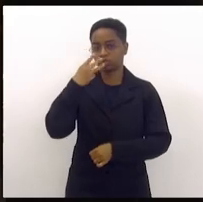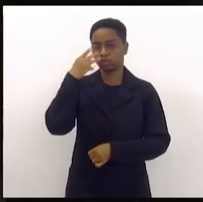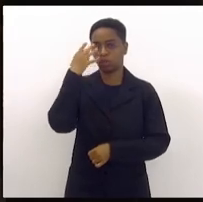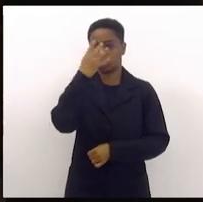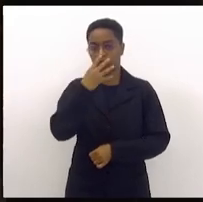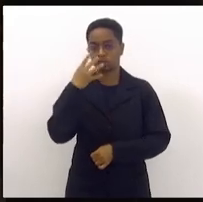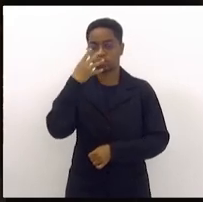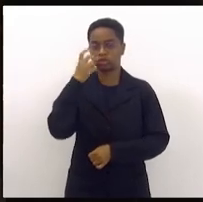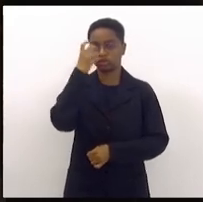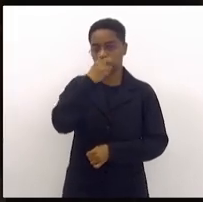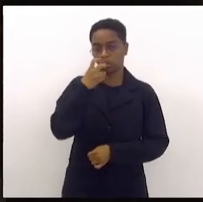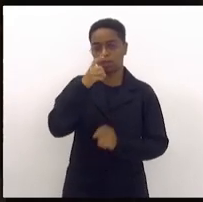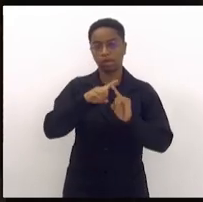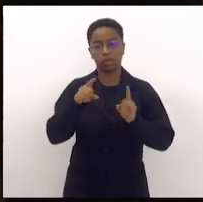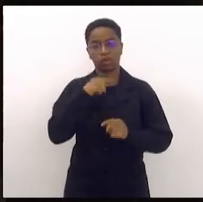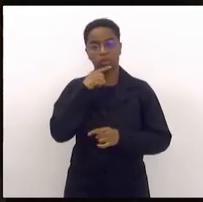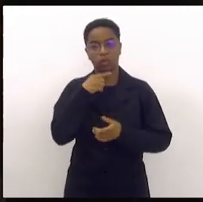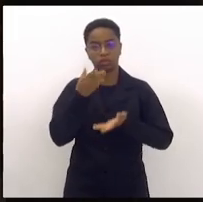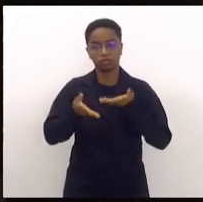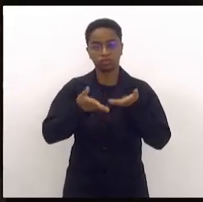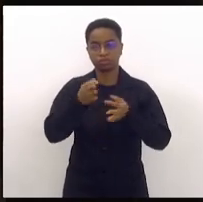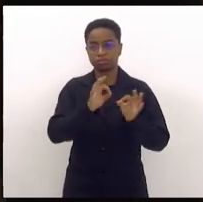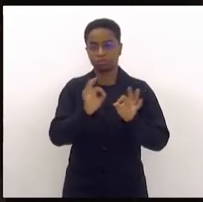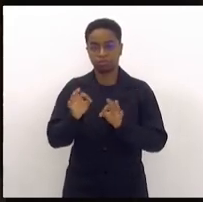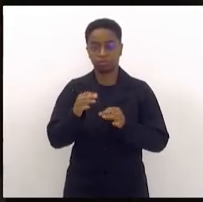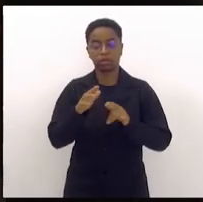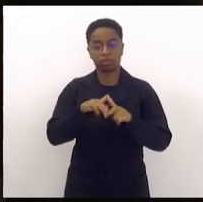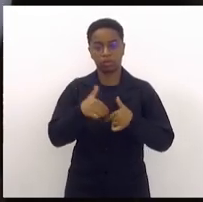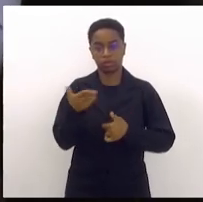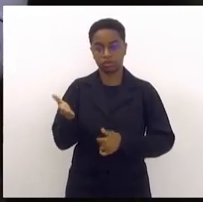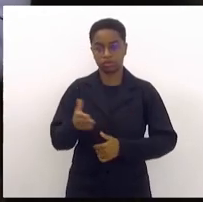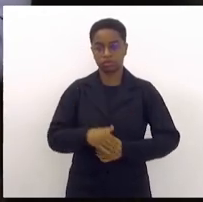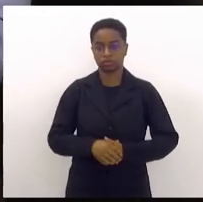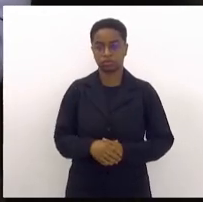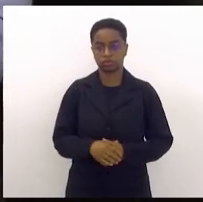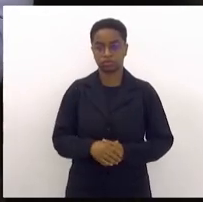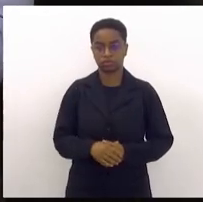e não consegue atendimento, é por causa disso aqui, ó.